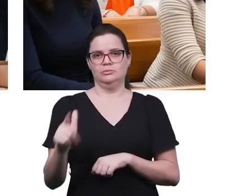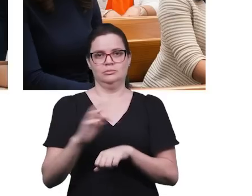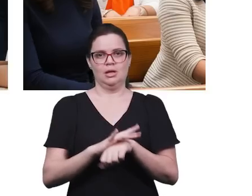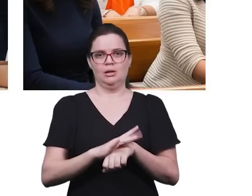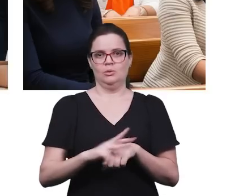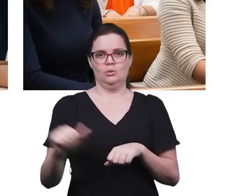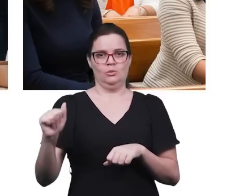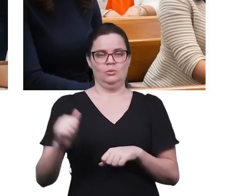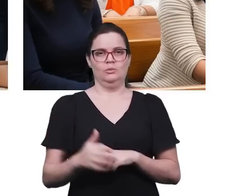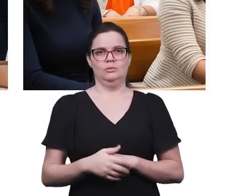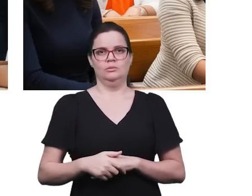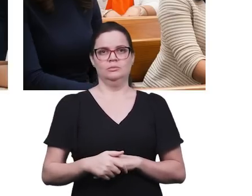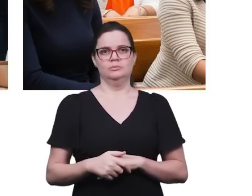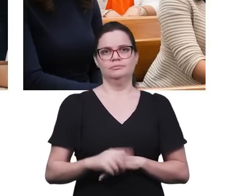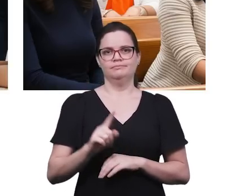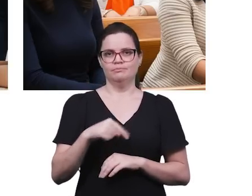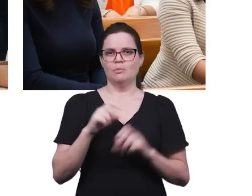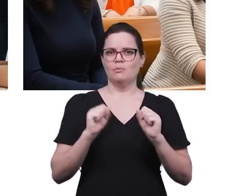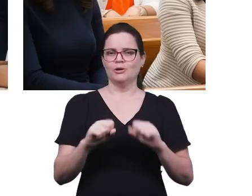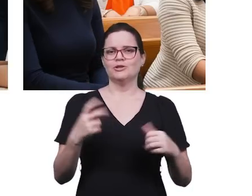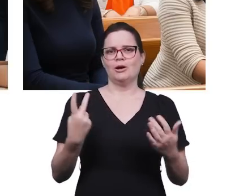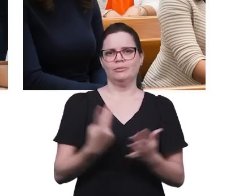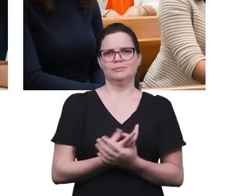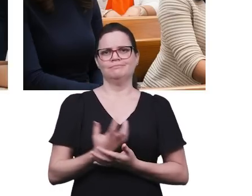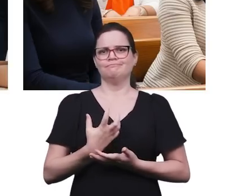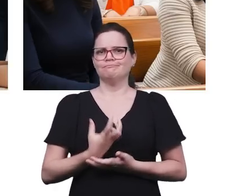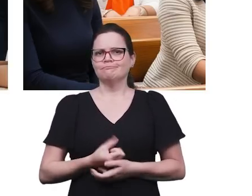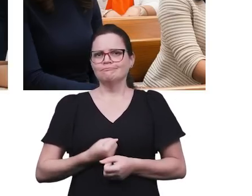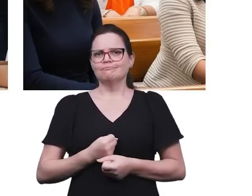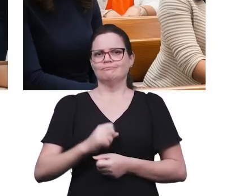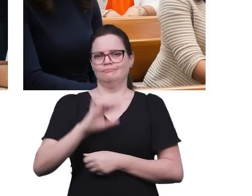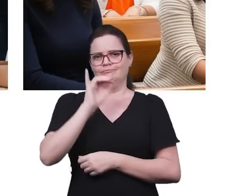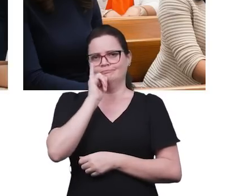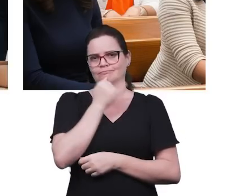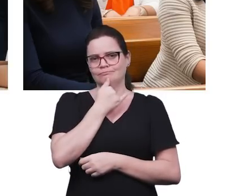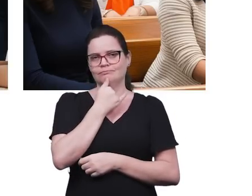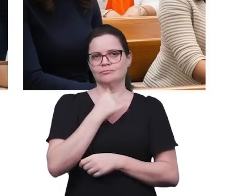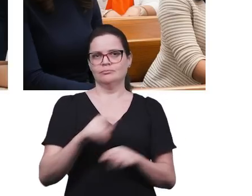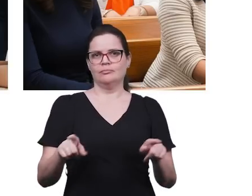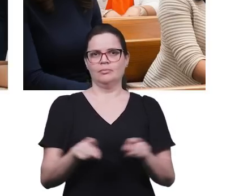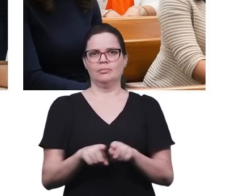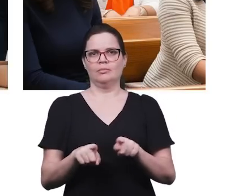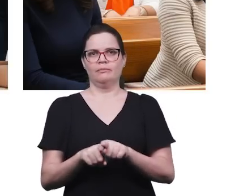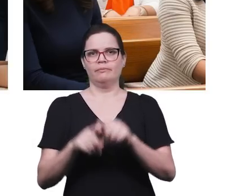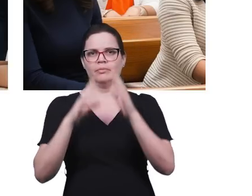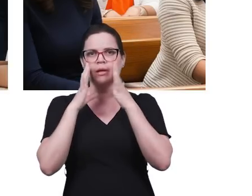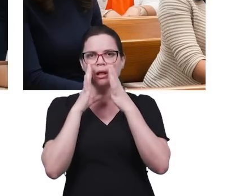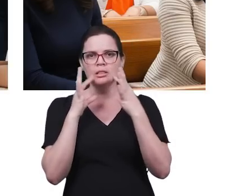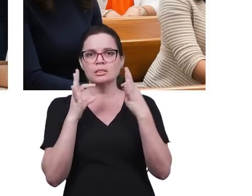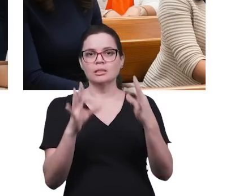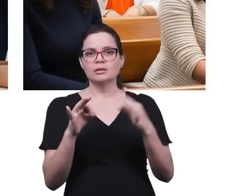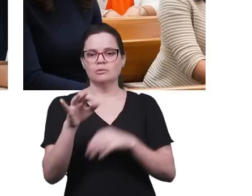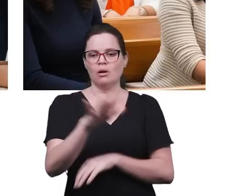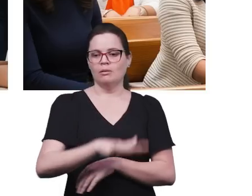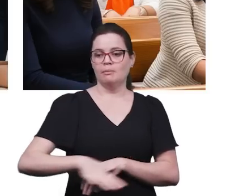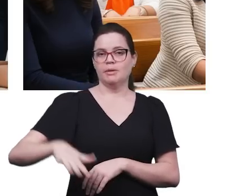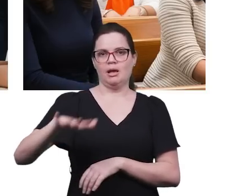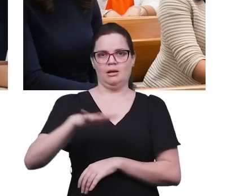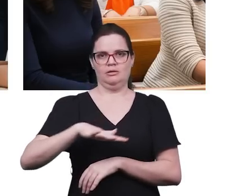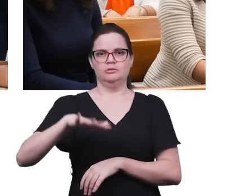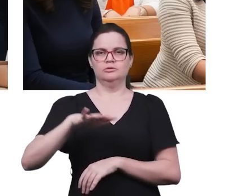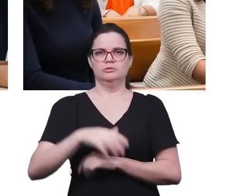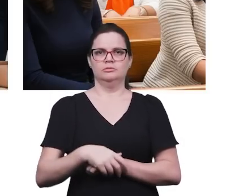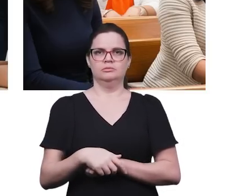também leva a uma decepção, né? A um desânimo. E a atenção ao ambiente